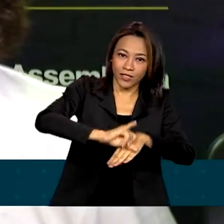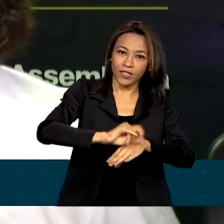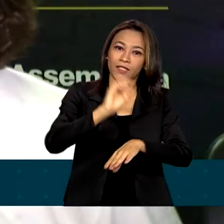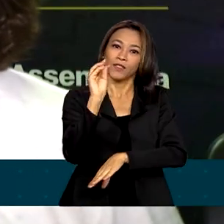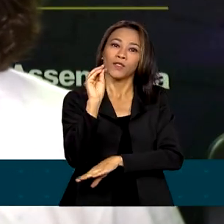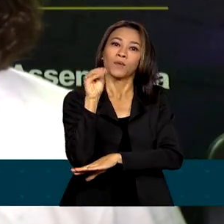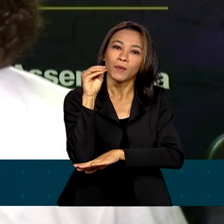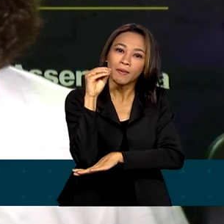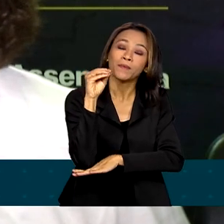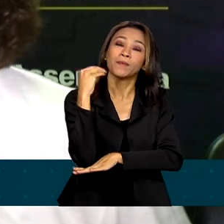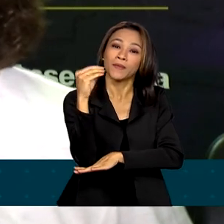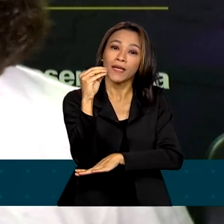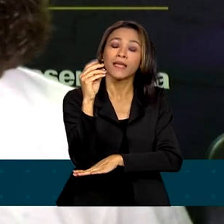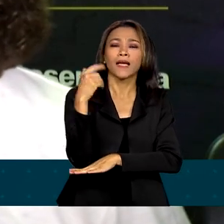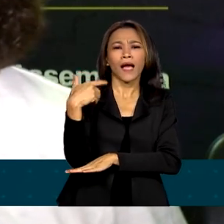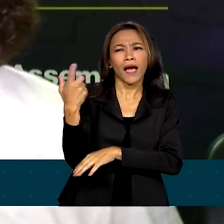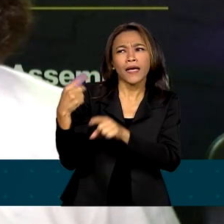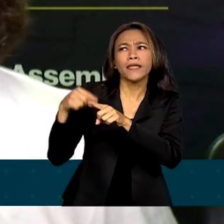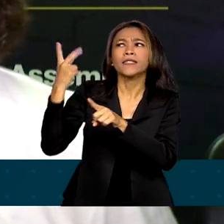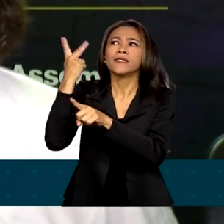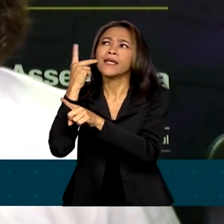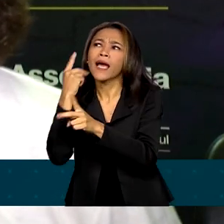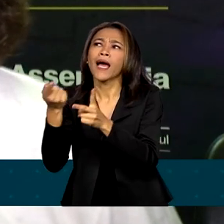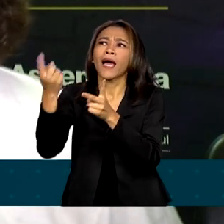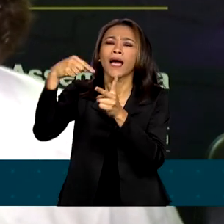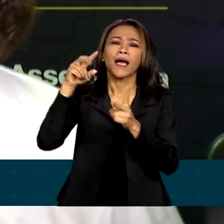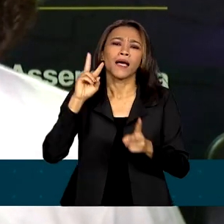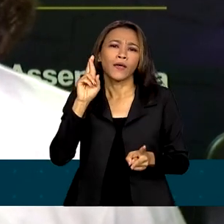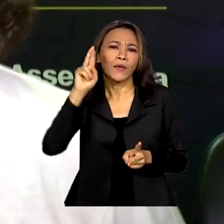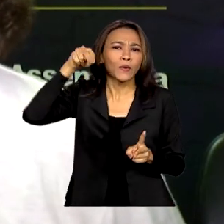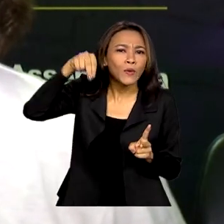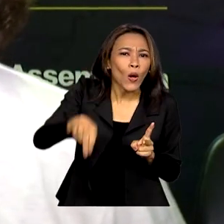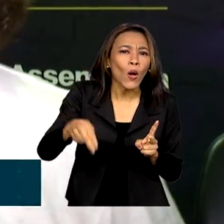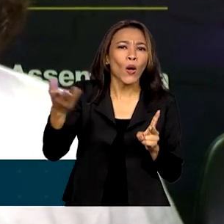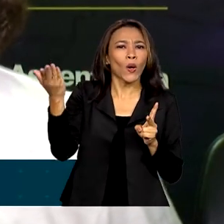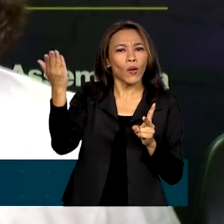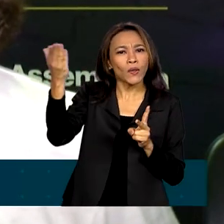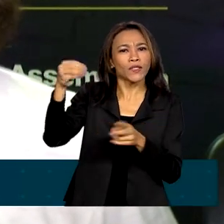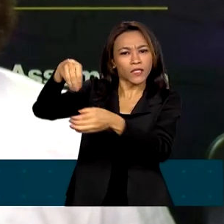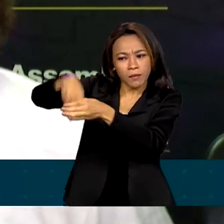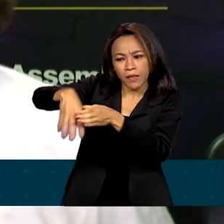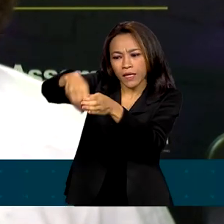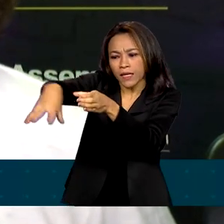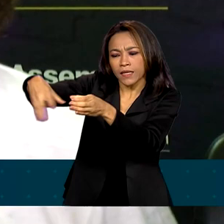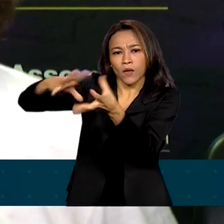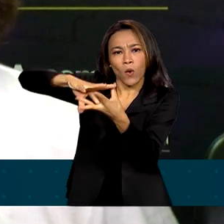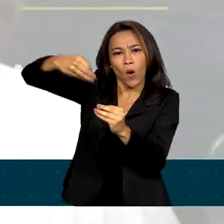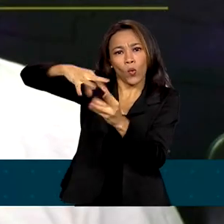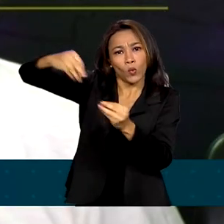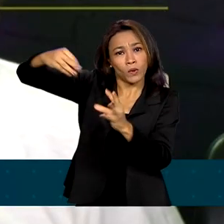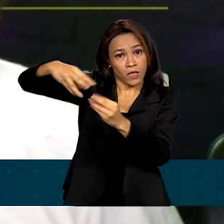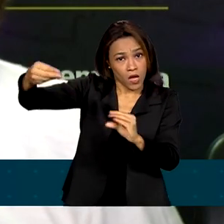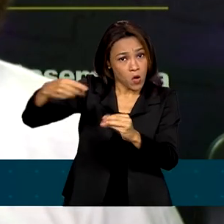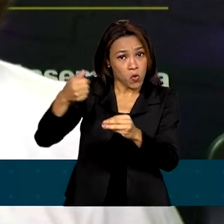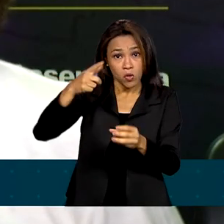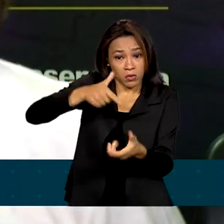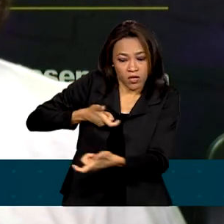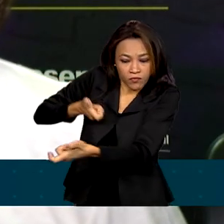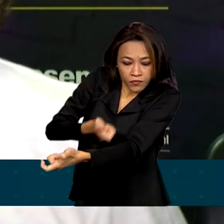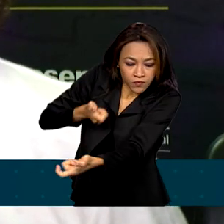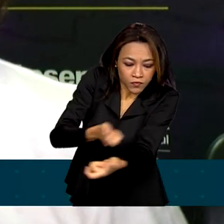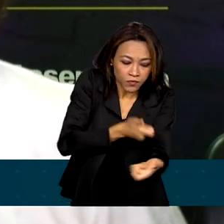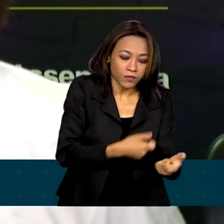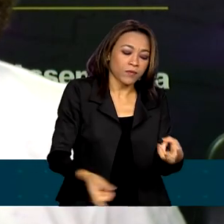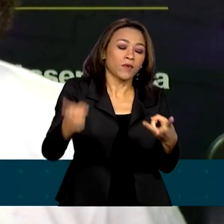os agricultores lá do Ceará, do Rio Grande do Norte, que plantam de forma agroecológica o algodão sem usar veneno, né? Em Minas Gerais, que